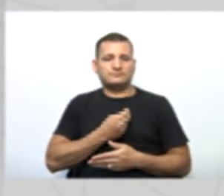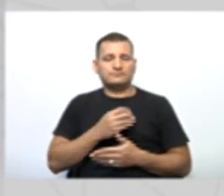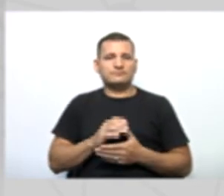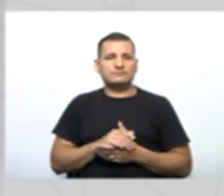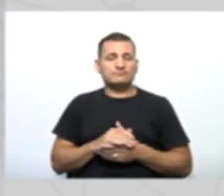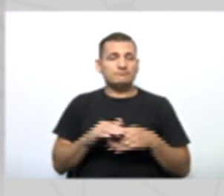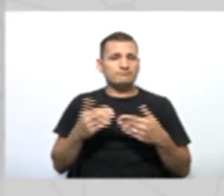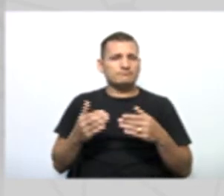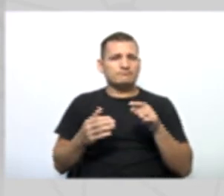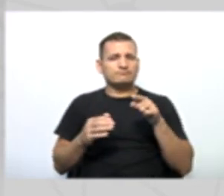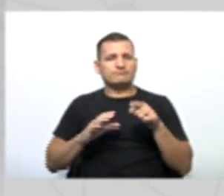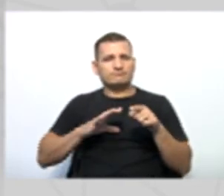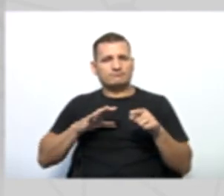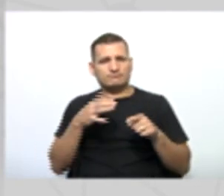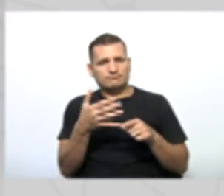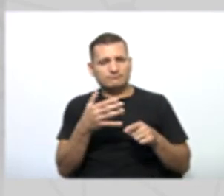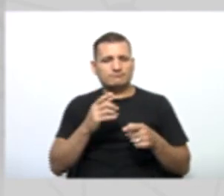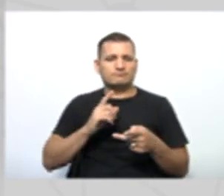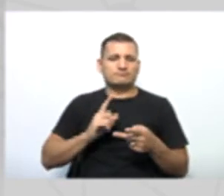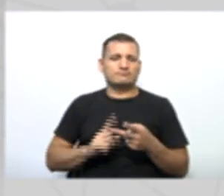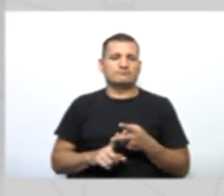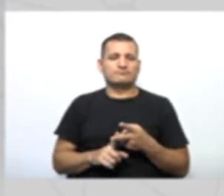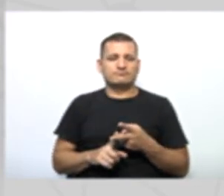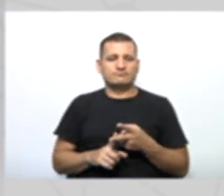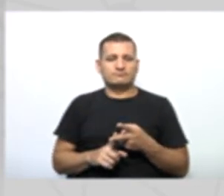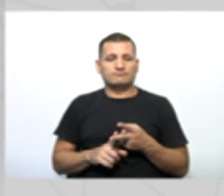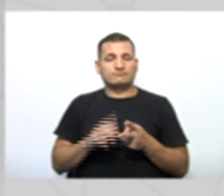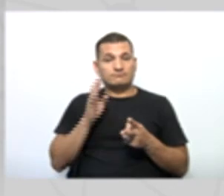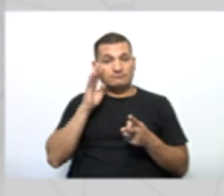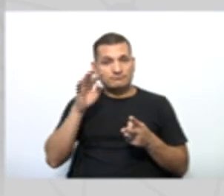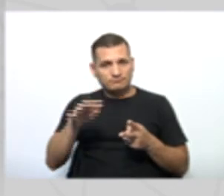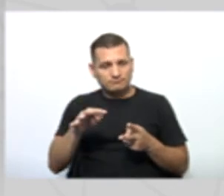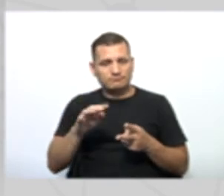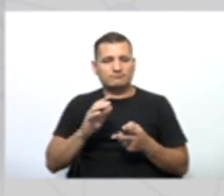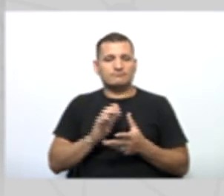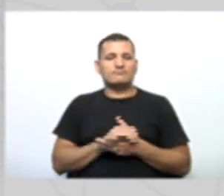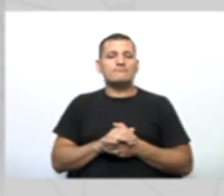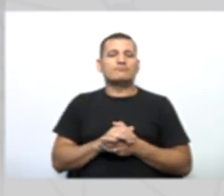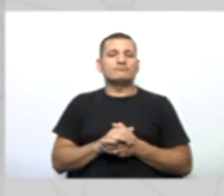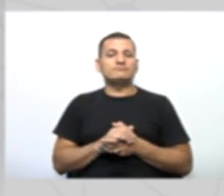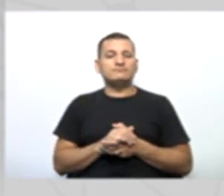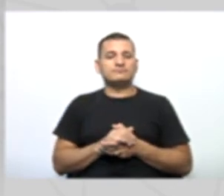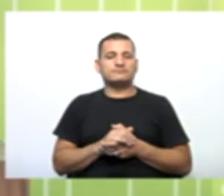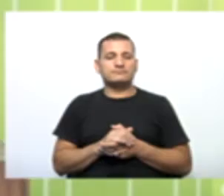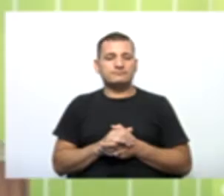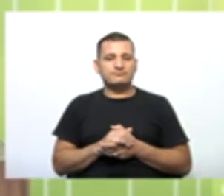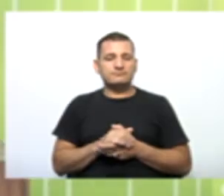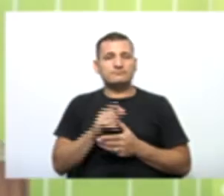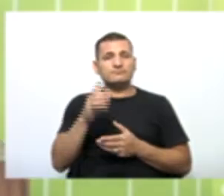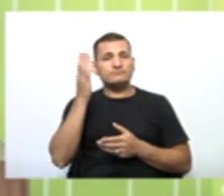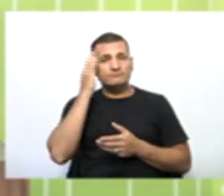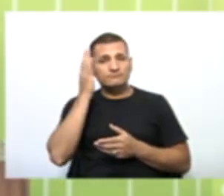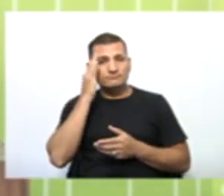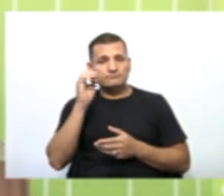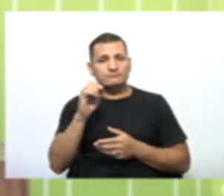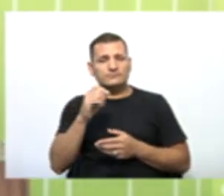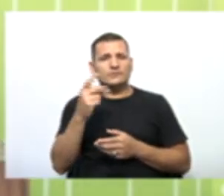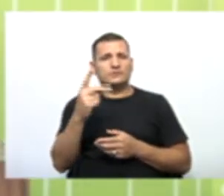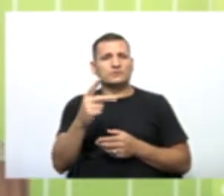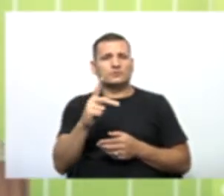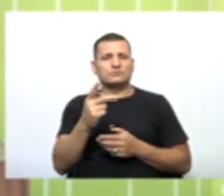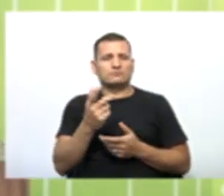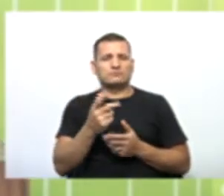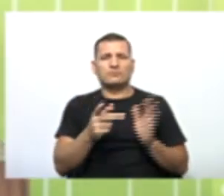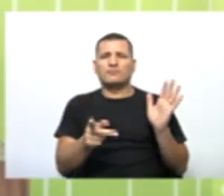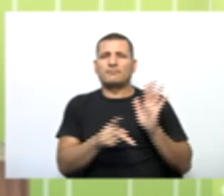você é corajoso, quando você é atencioso, você sabe administrar seus bens,